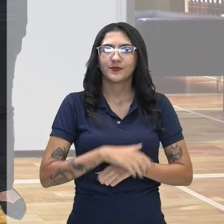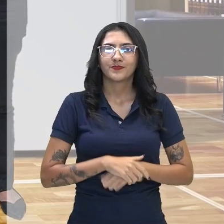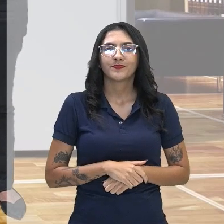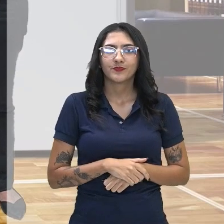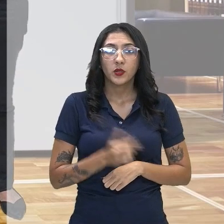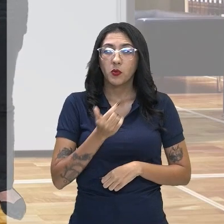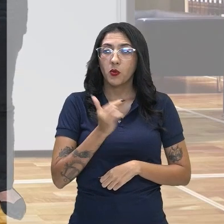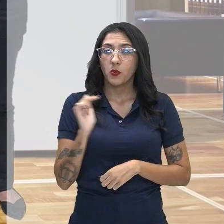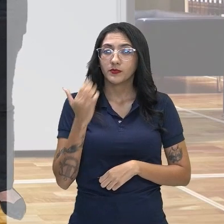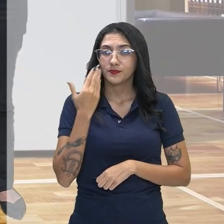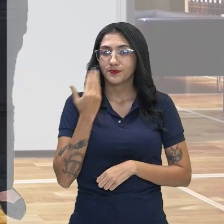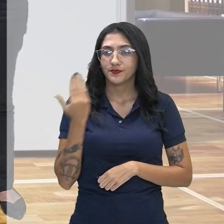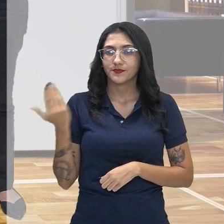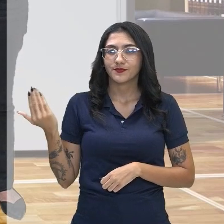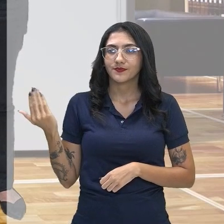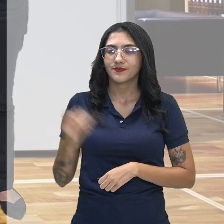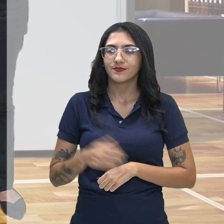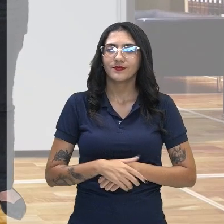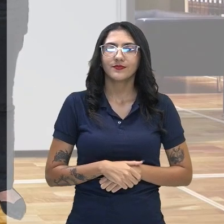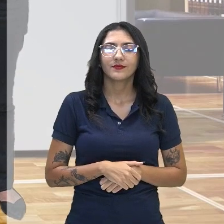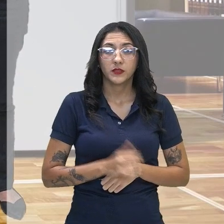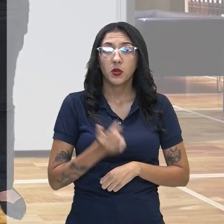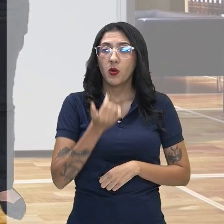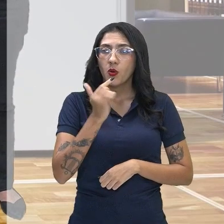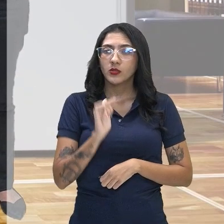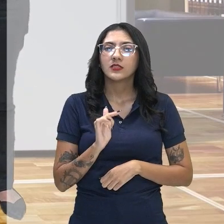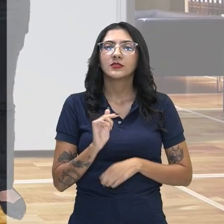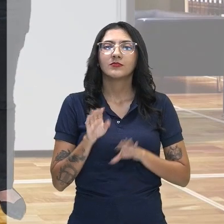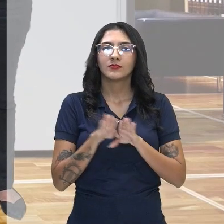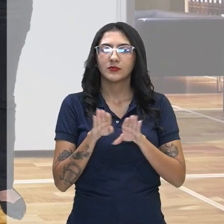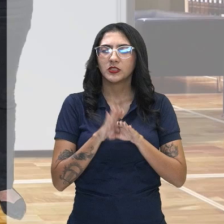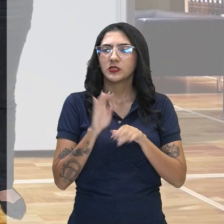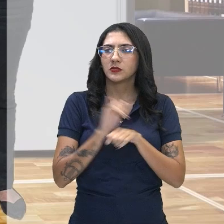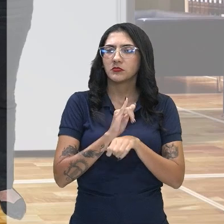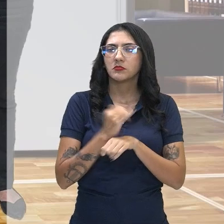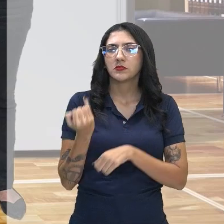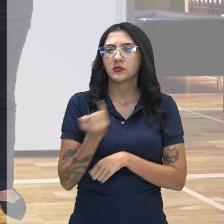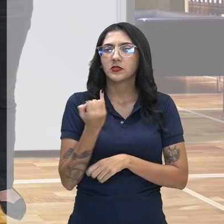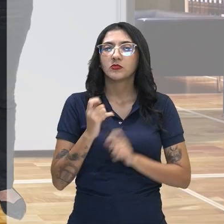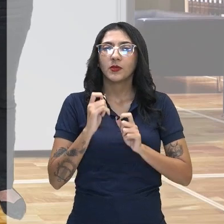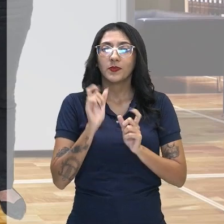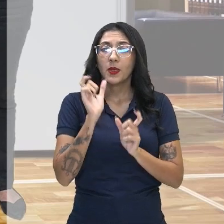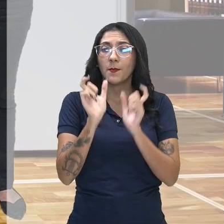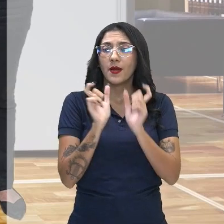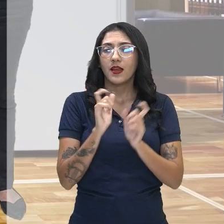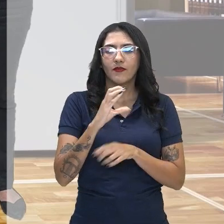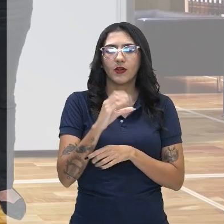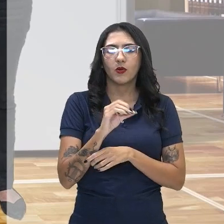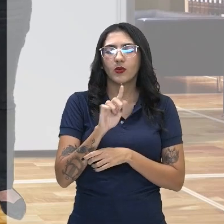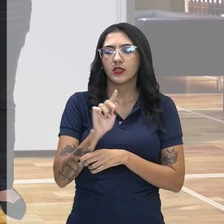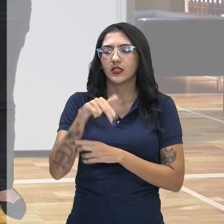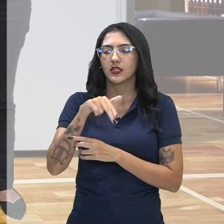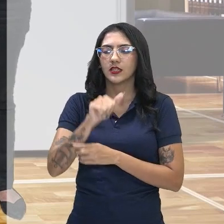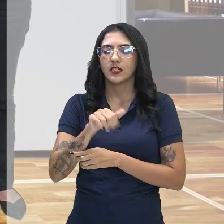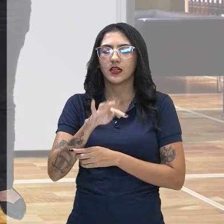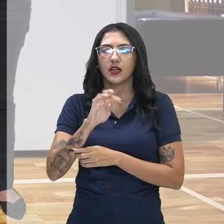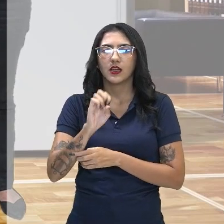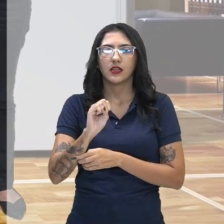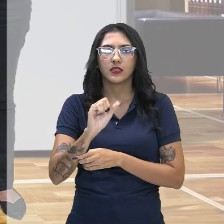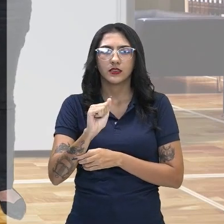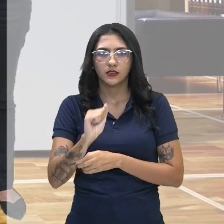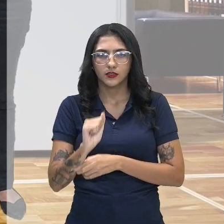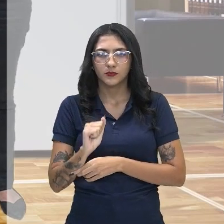mais. Outras palavras que nos ajudam são as seguintes: as palavras cognatas.